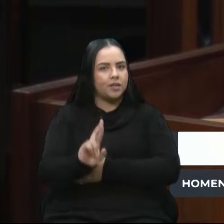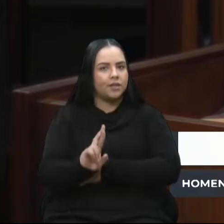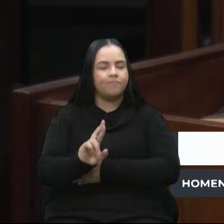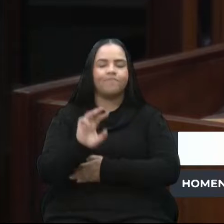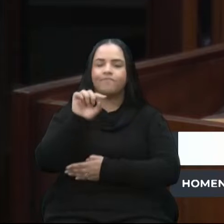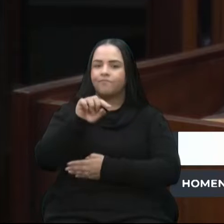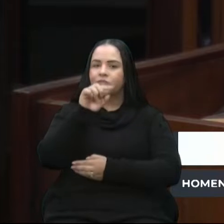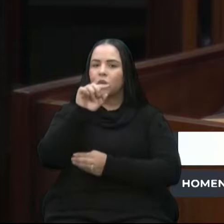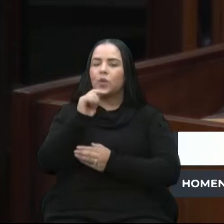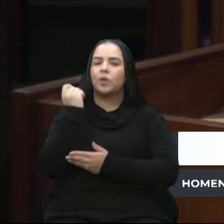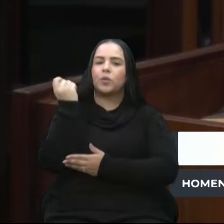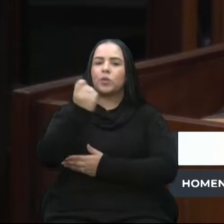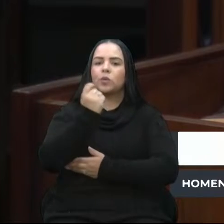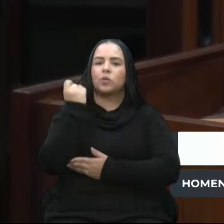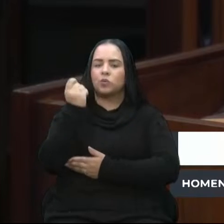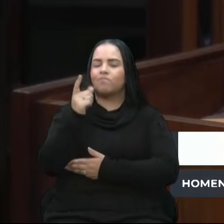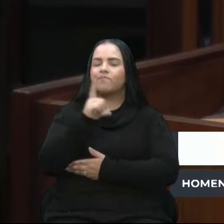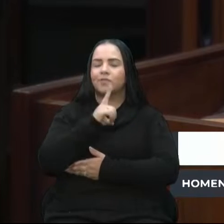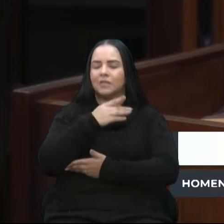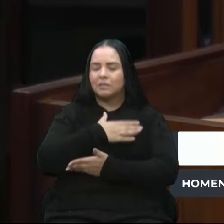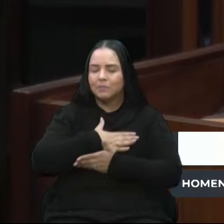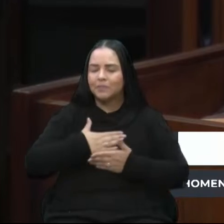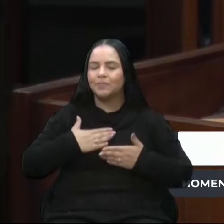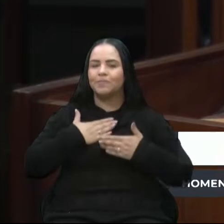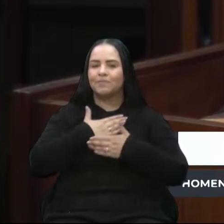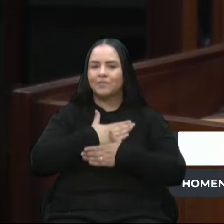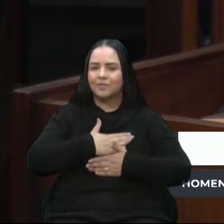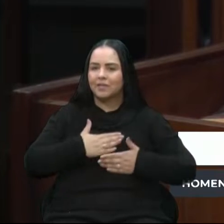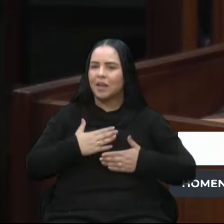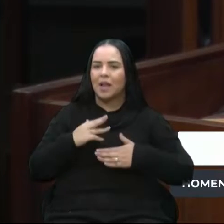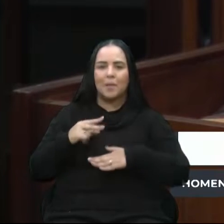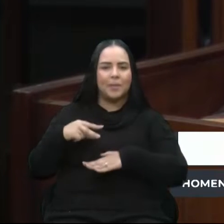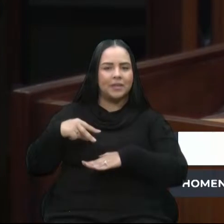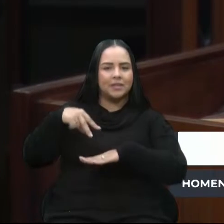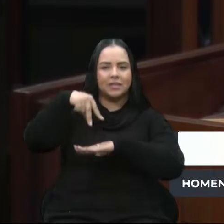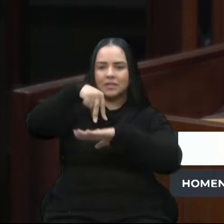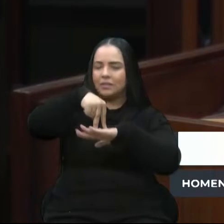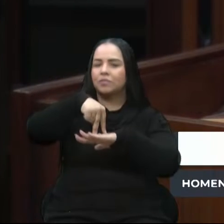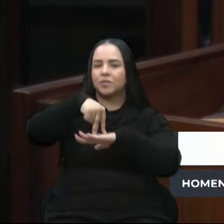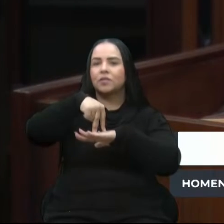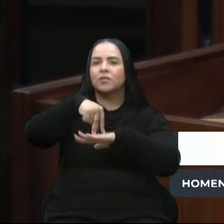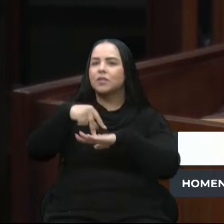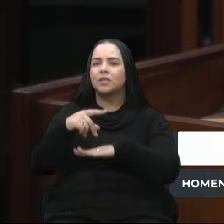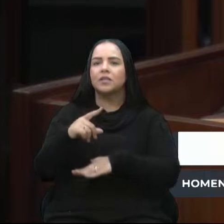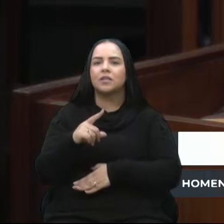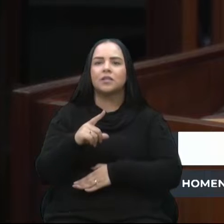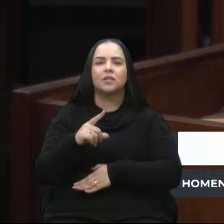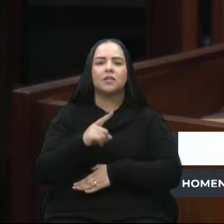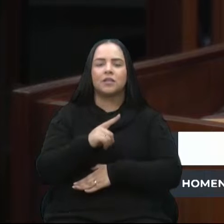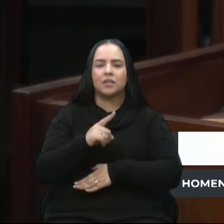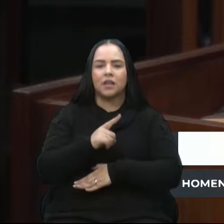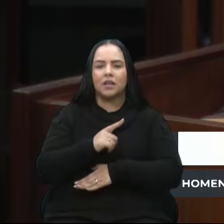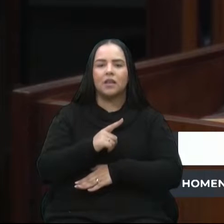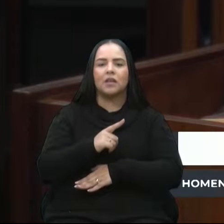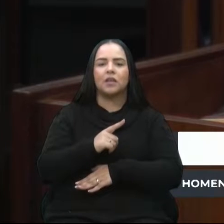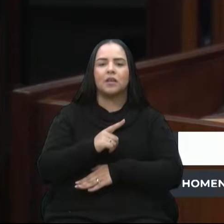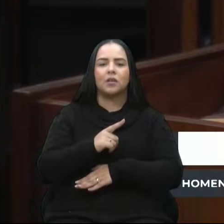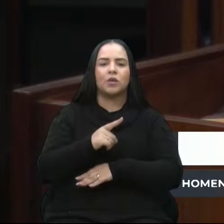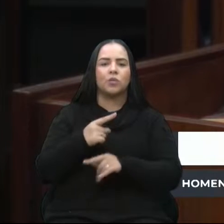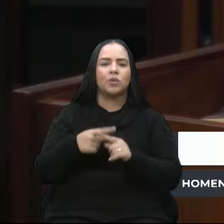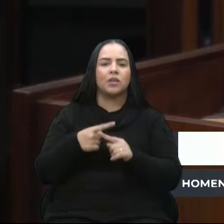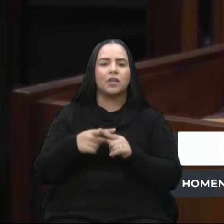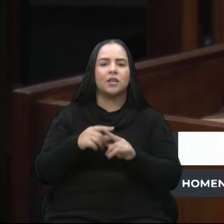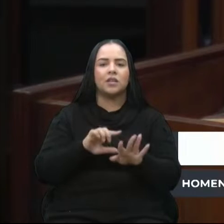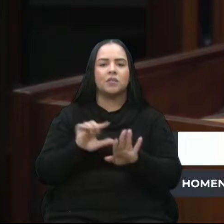que tem, além dessas que foram ditas, outras tantas. O westfaliano, por exemplo, que semana que vem vai lançar